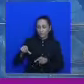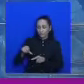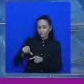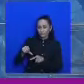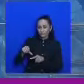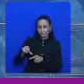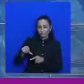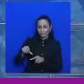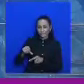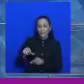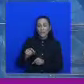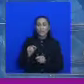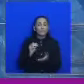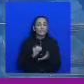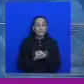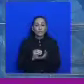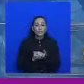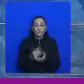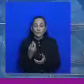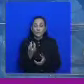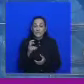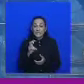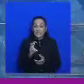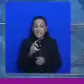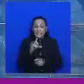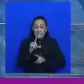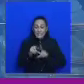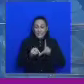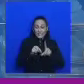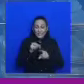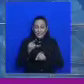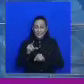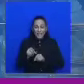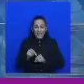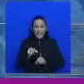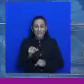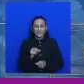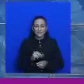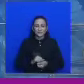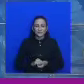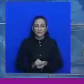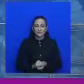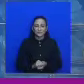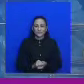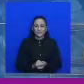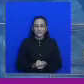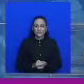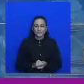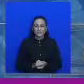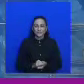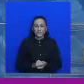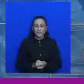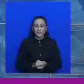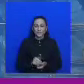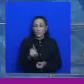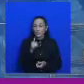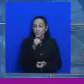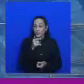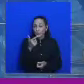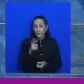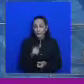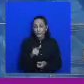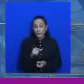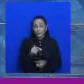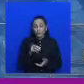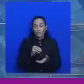base. Restando 15 números a serem sorteados. Perdão, 10 números a serem